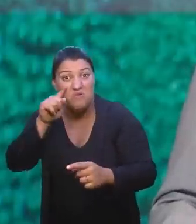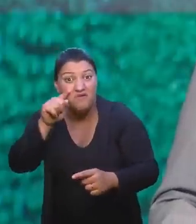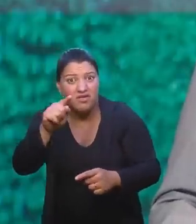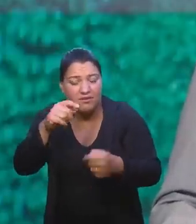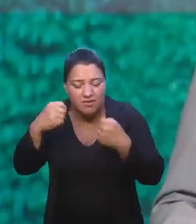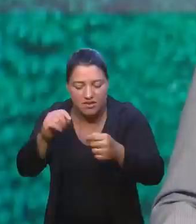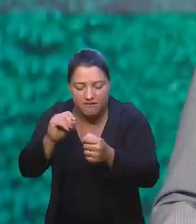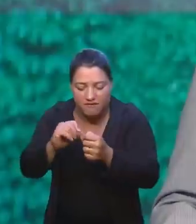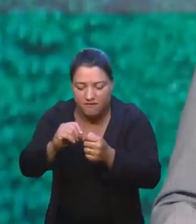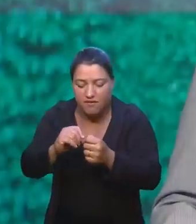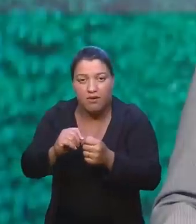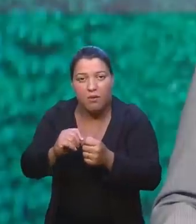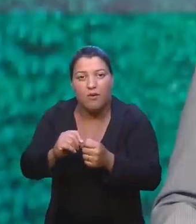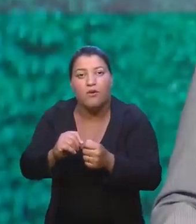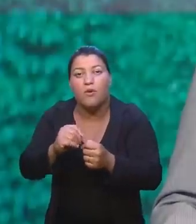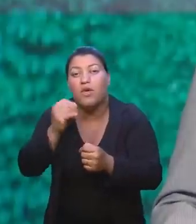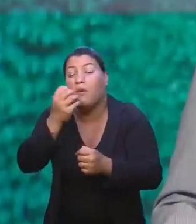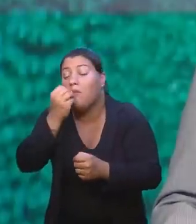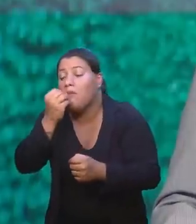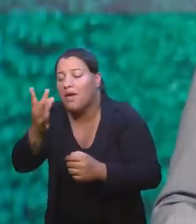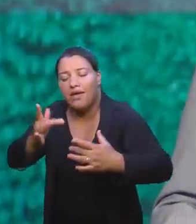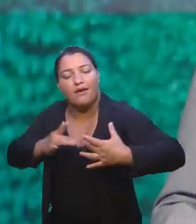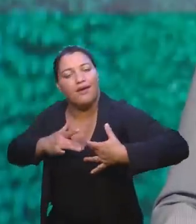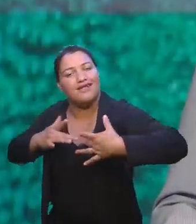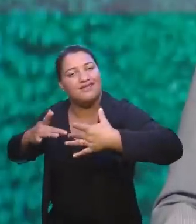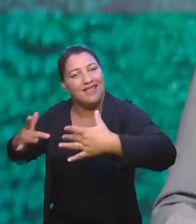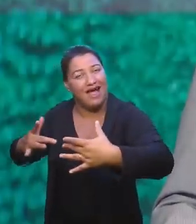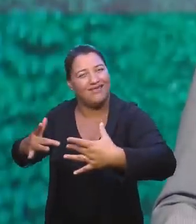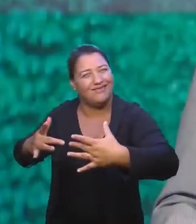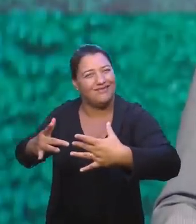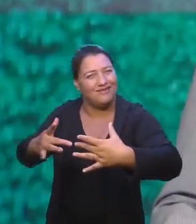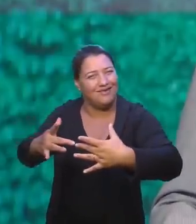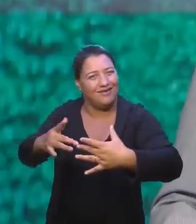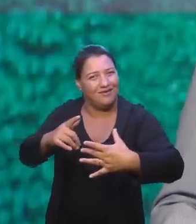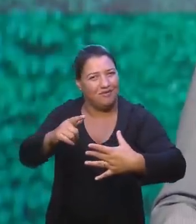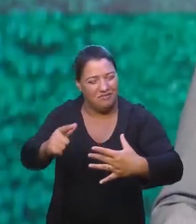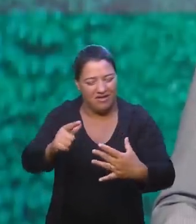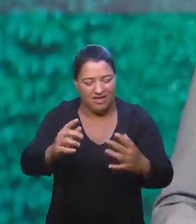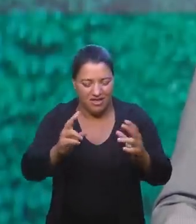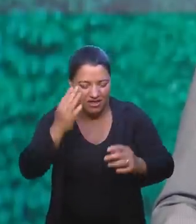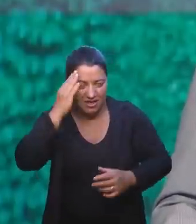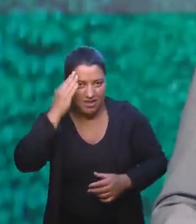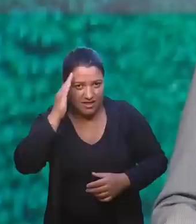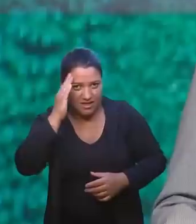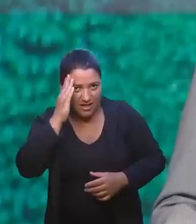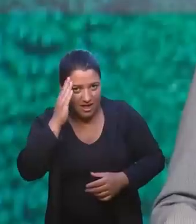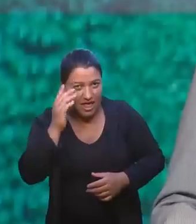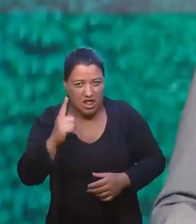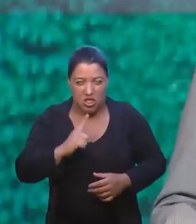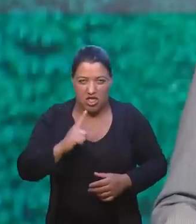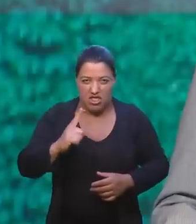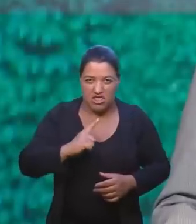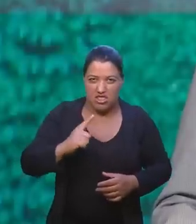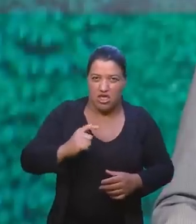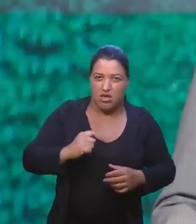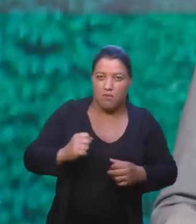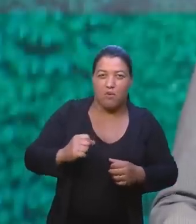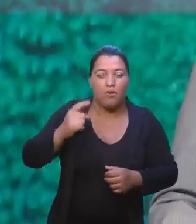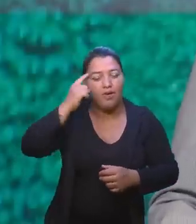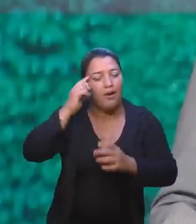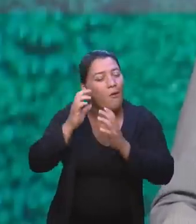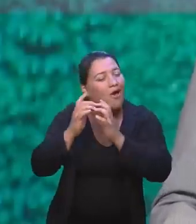mal, a fim de que mais tarde eles possam distinguir o verdadeiro do falso. Tendes uma arma poderosa, a do